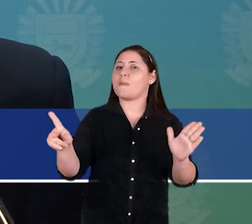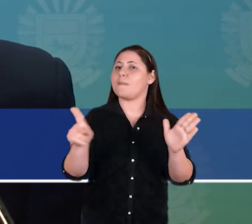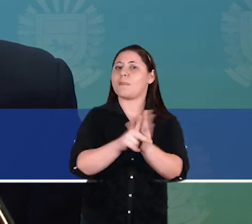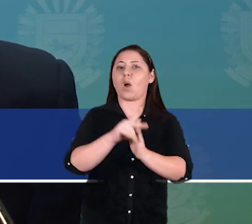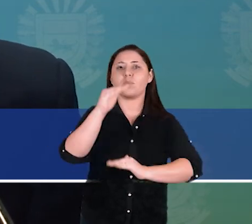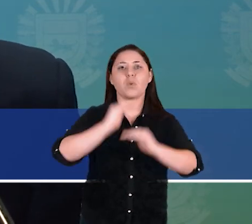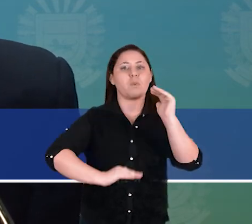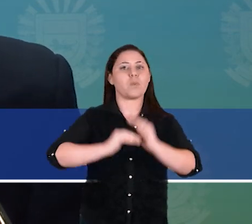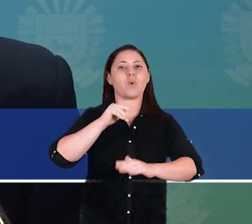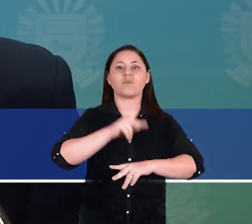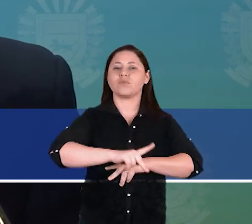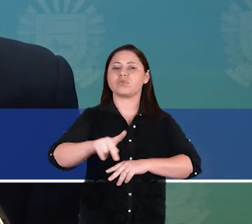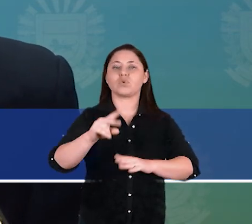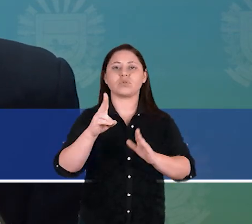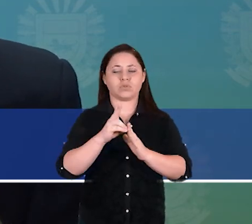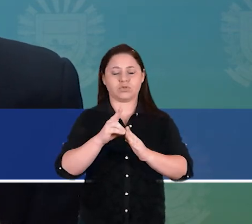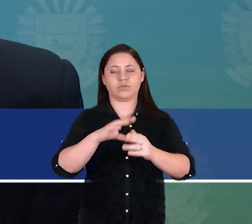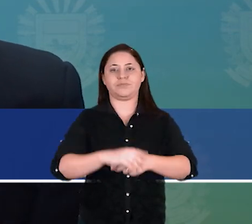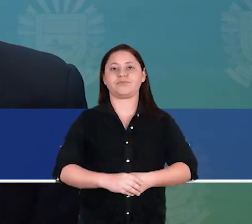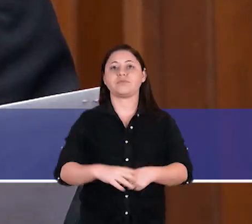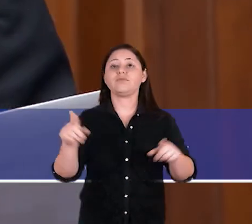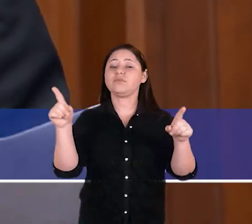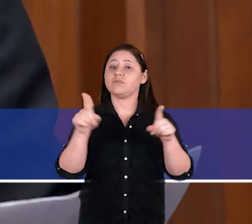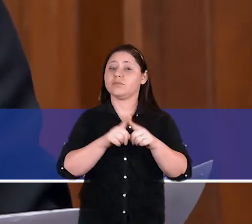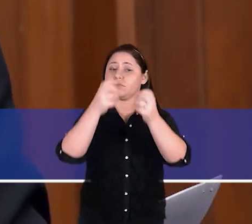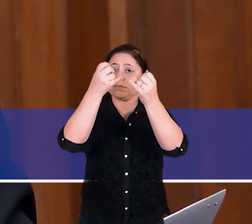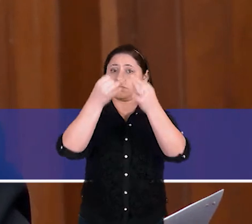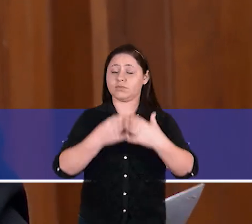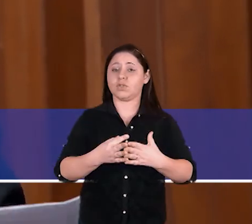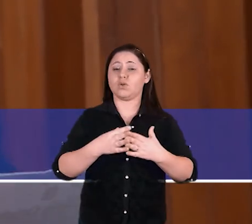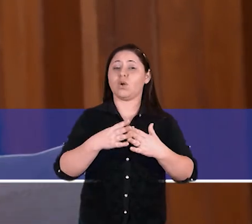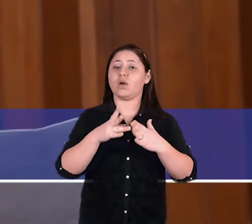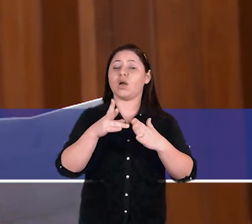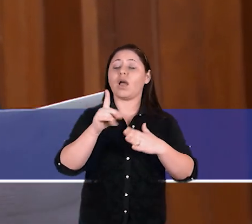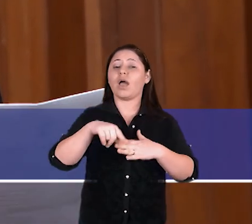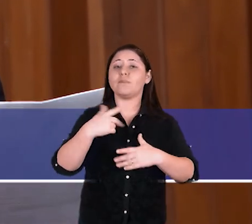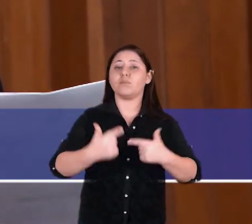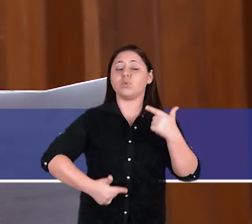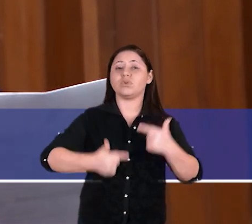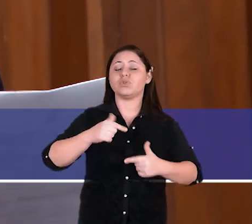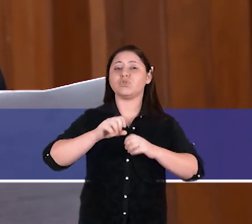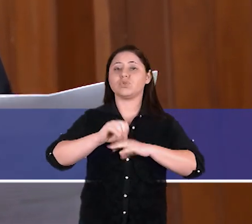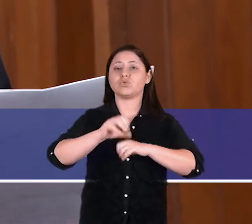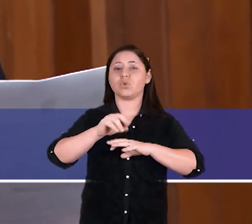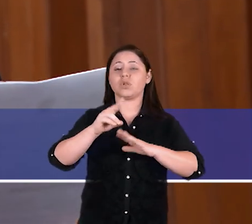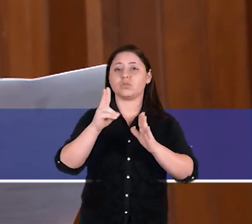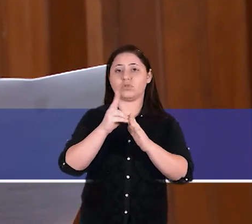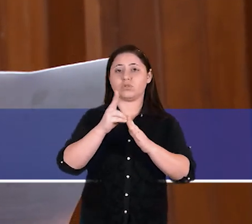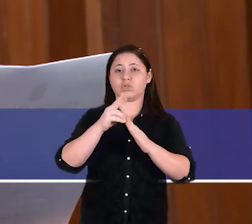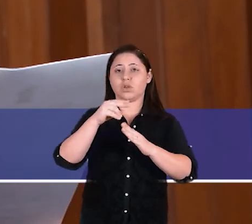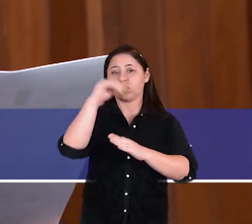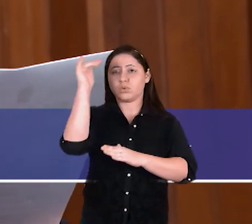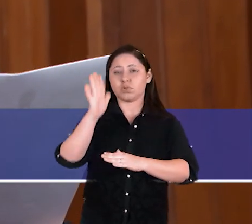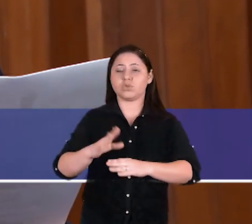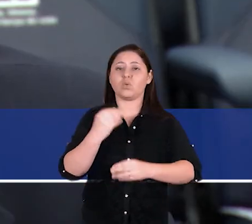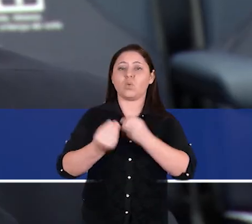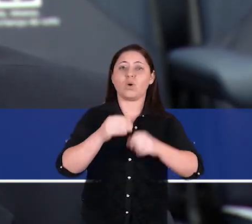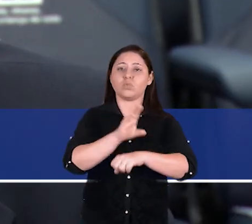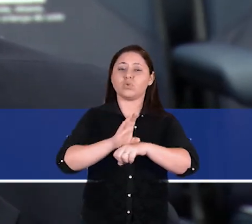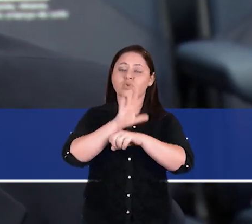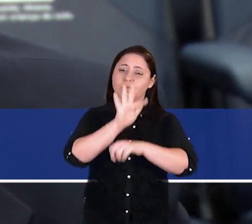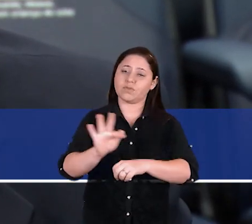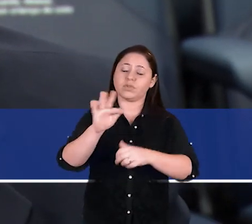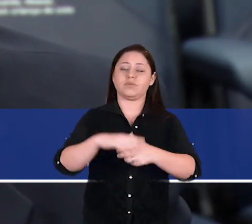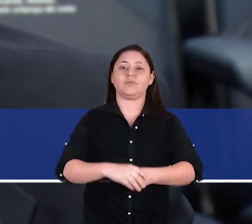escolas indígenas para os professores indígenas. Também afirmou que a medida faz parte da política escolar indígena no Brasil,